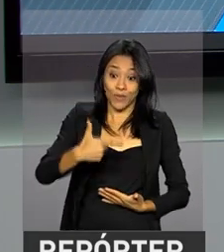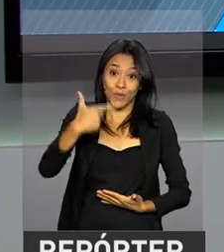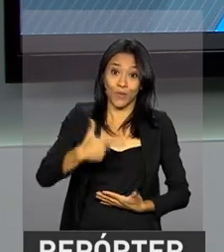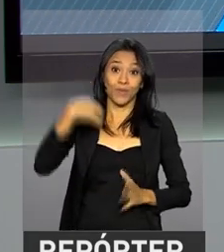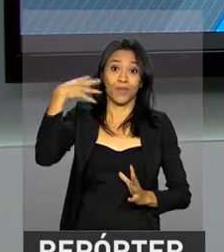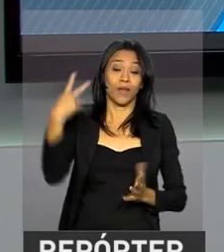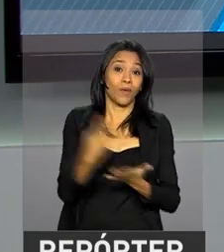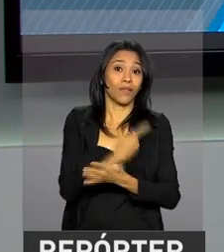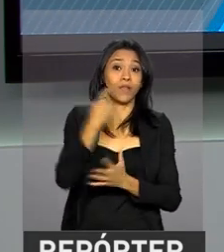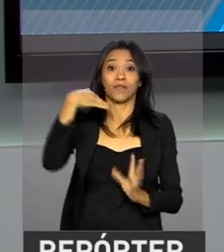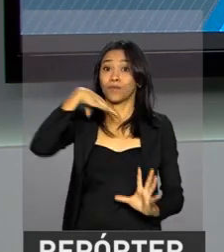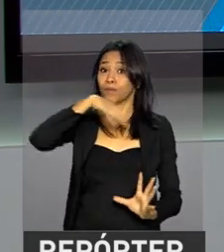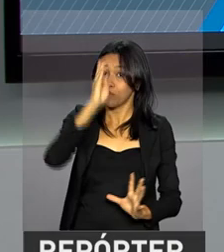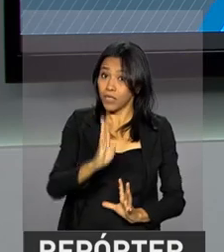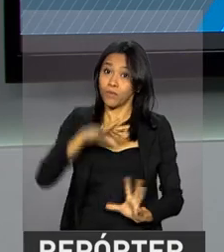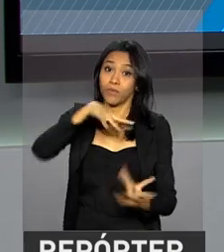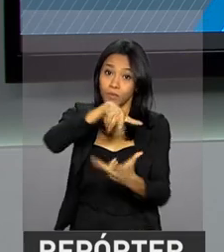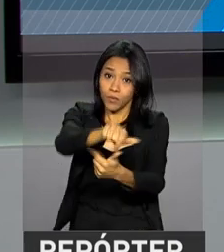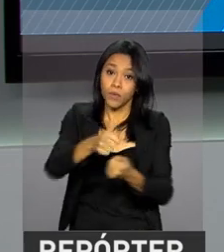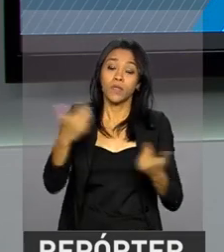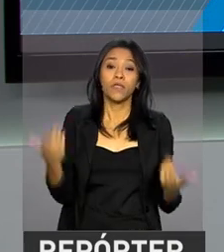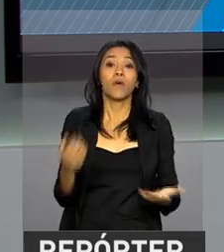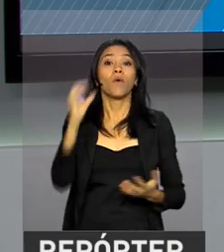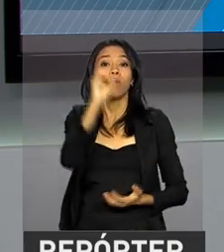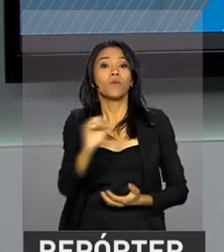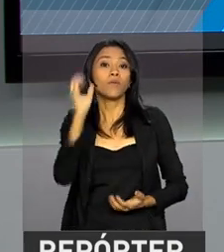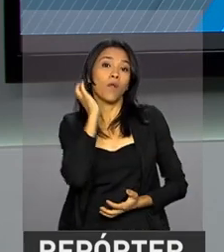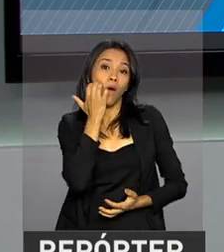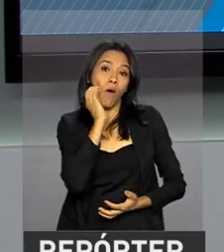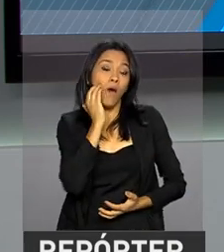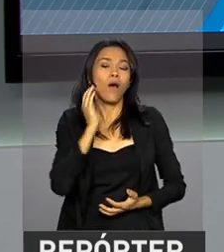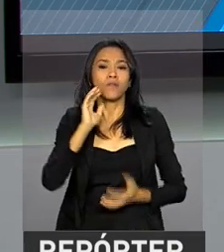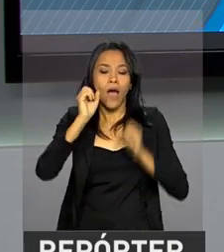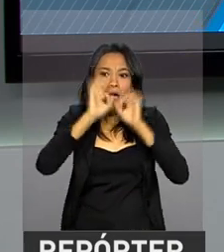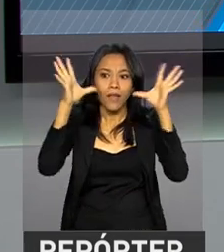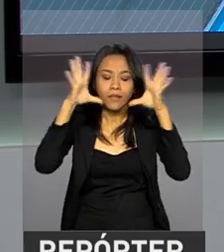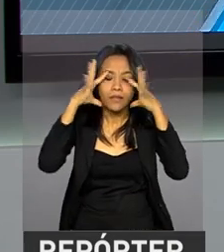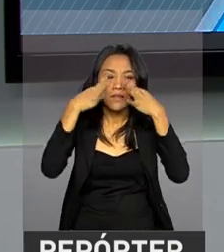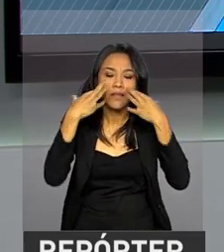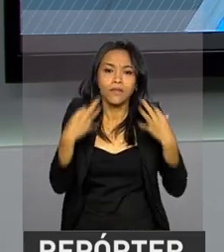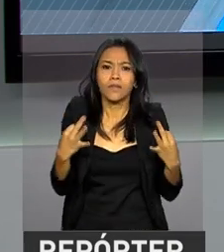no Brasil e no mundo. O Outubro Rosa ajuda a alertar sobre cuidados